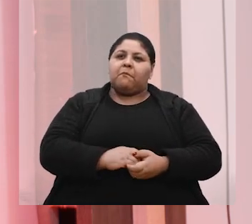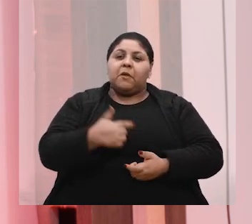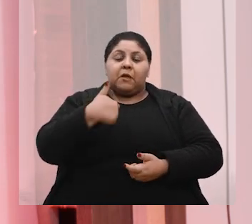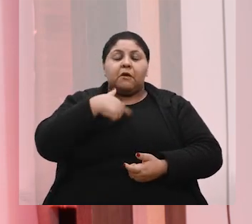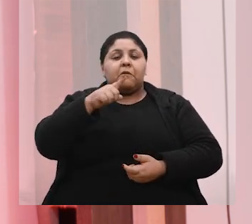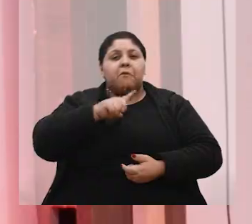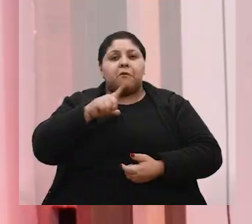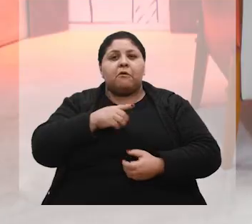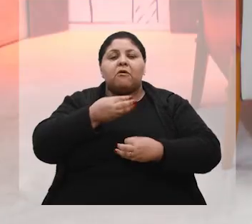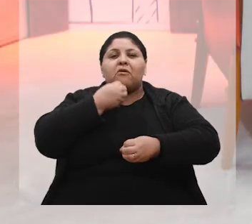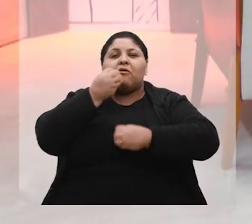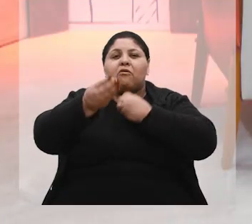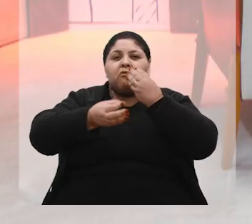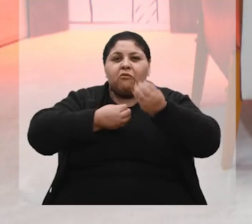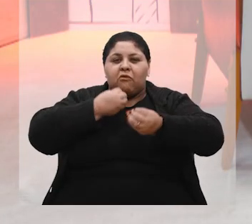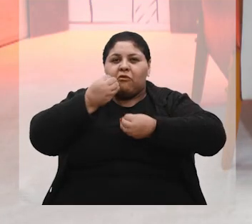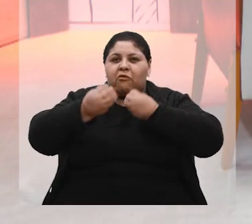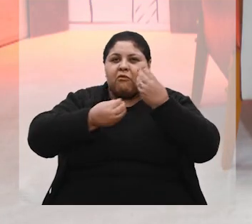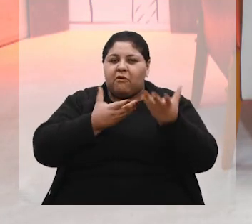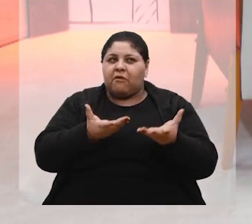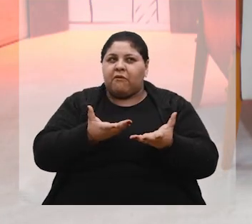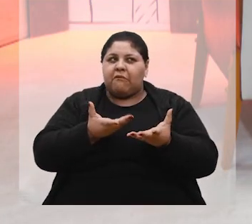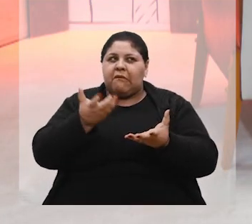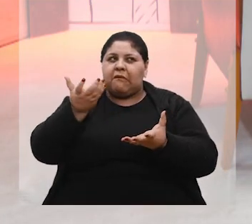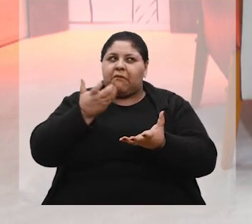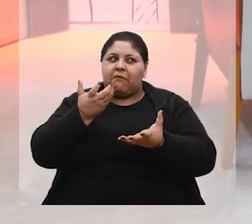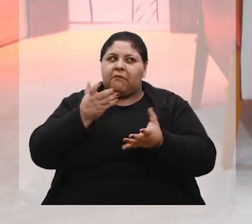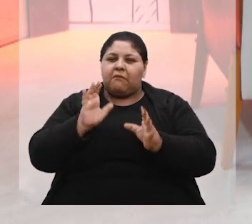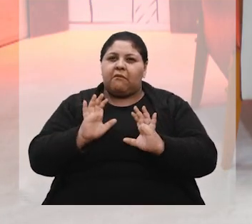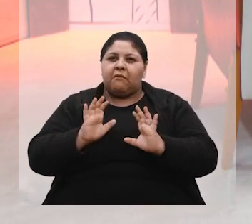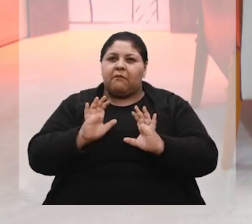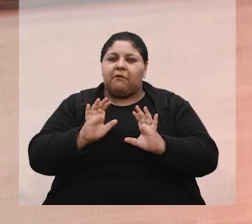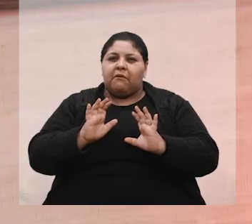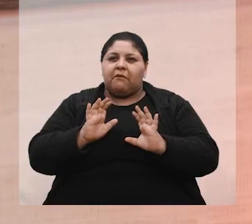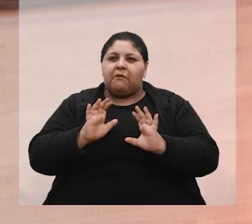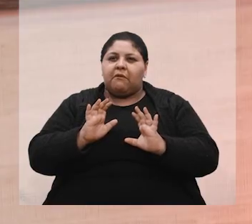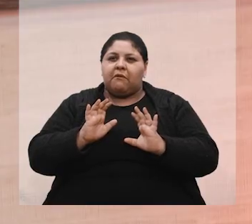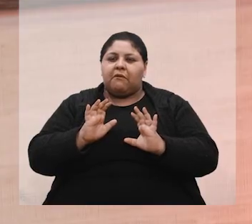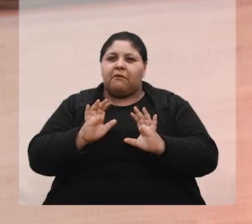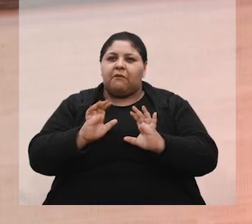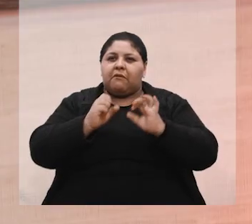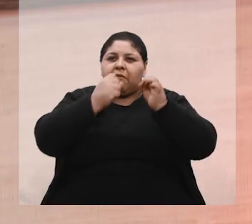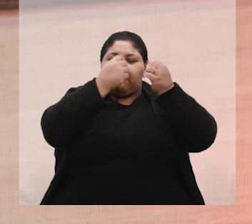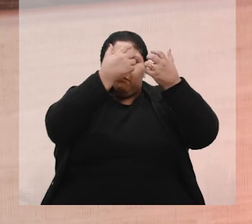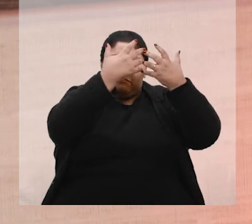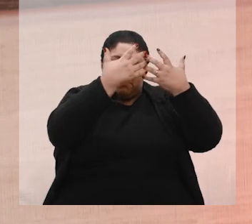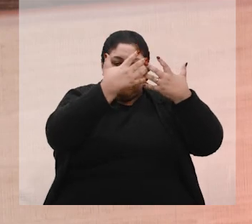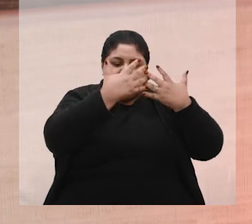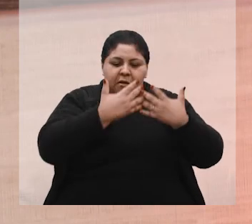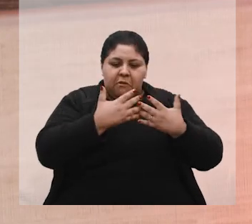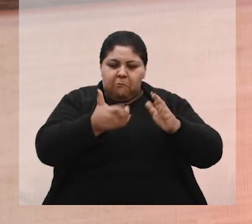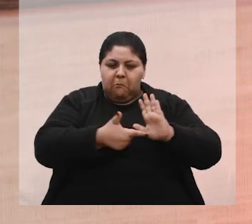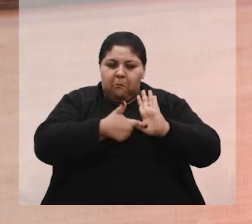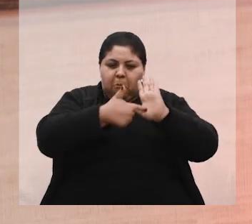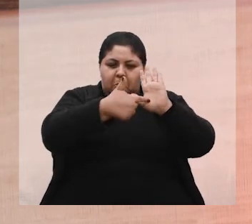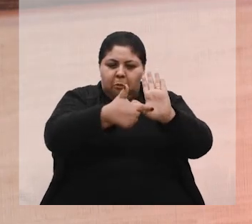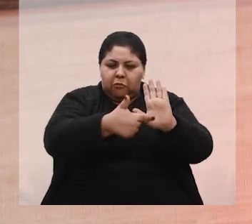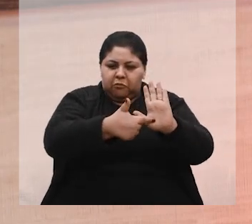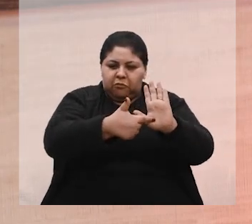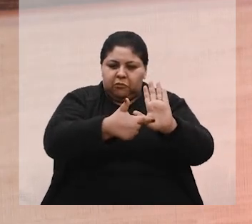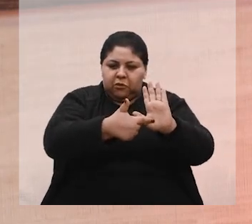eu tive. O poeta, de certo modo, ele tenta trazer algo de si,